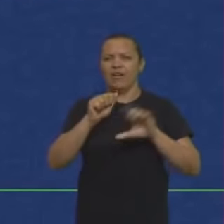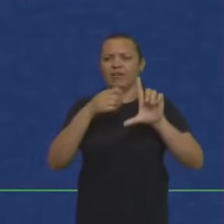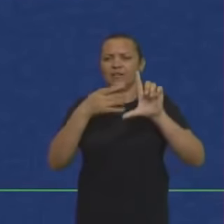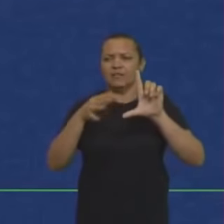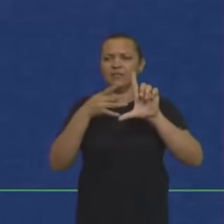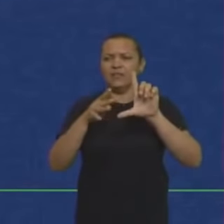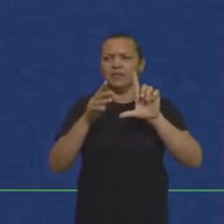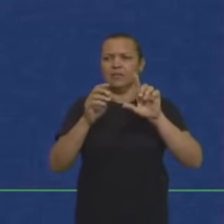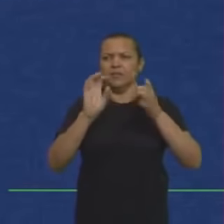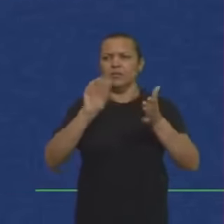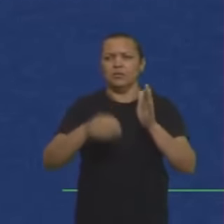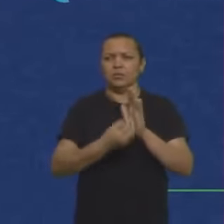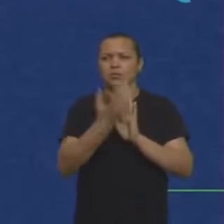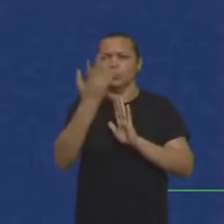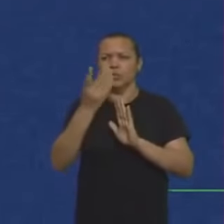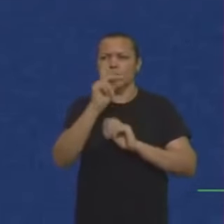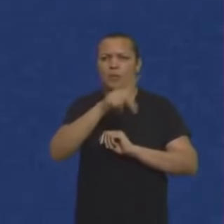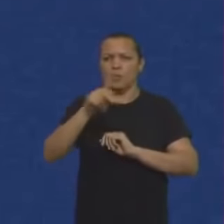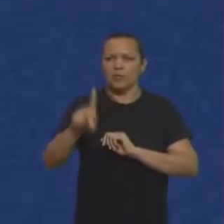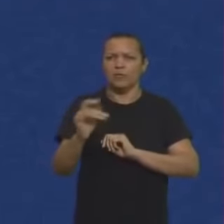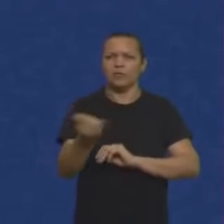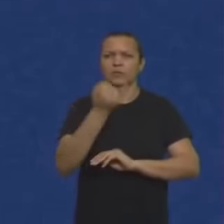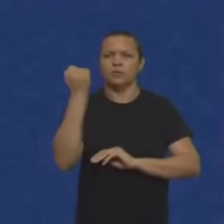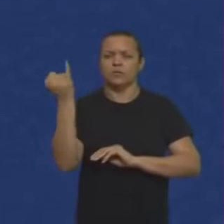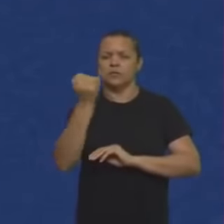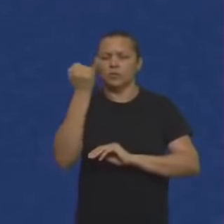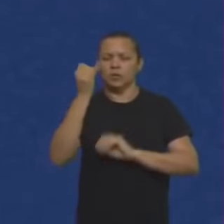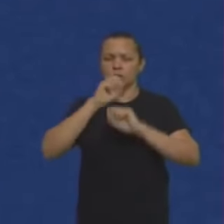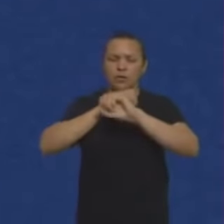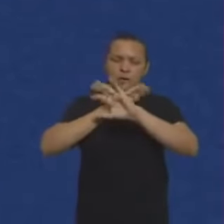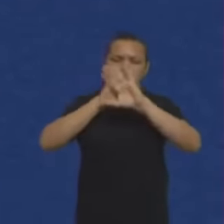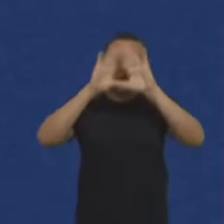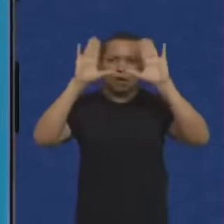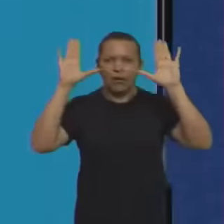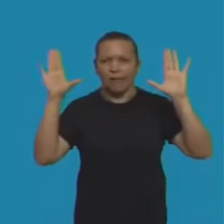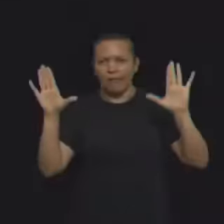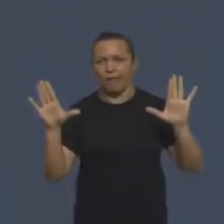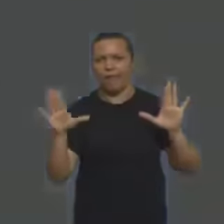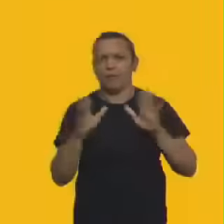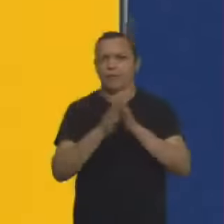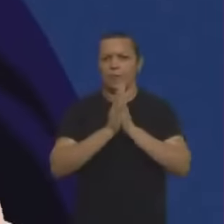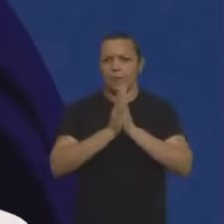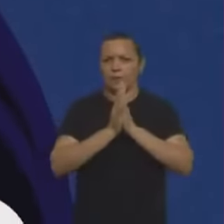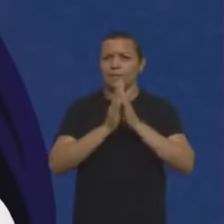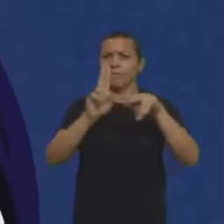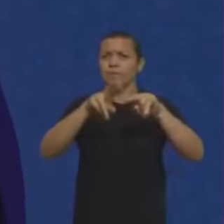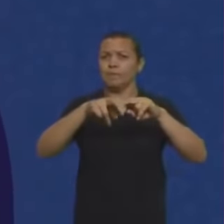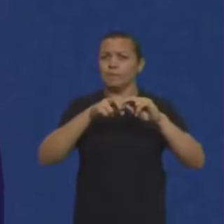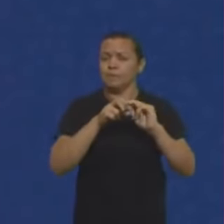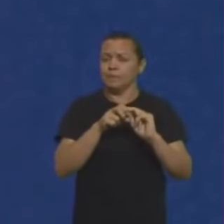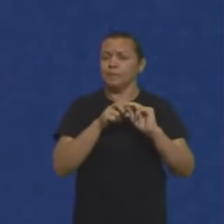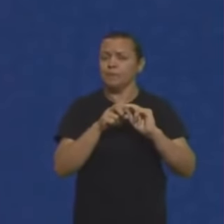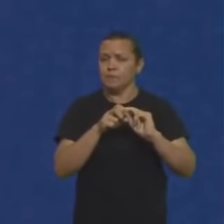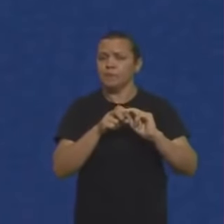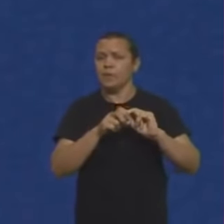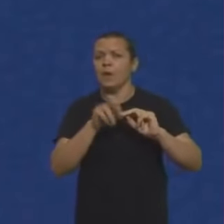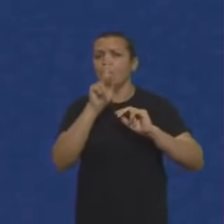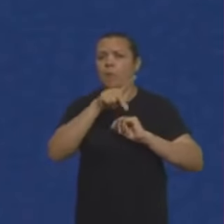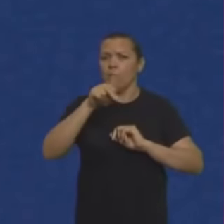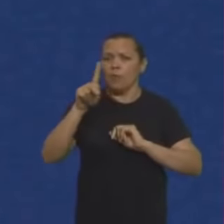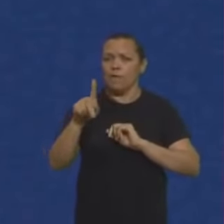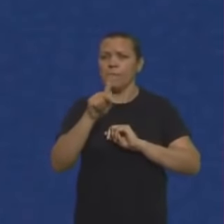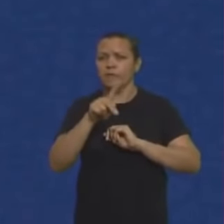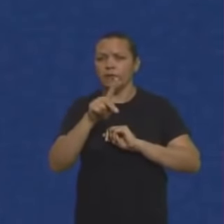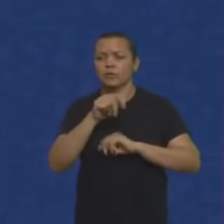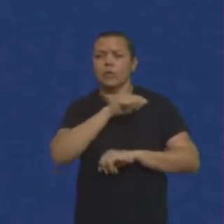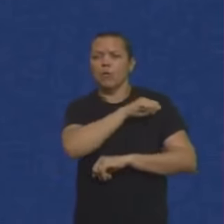Mídias. Professor, é importante que isso fique bem claro. E sabe por quê? Porque além dos professores,